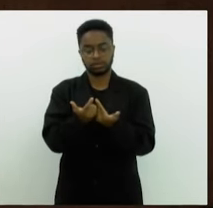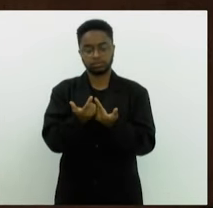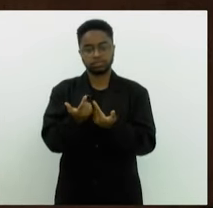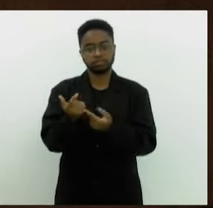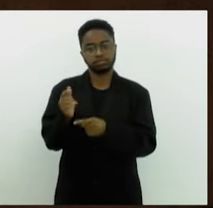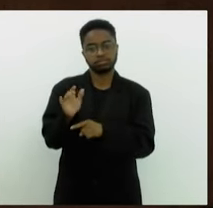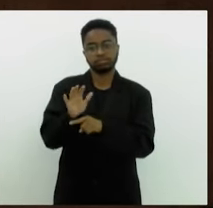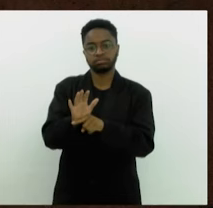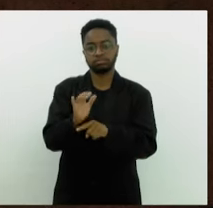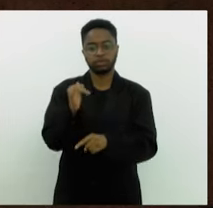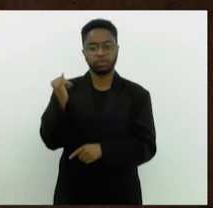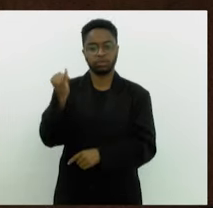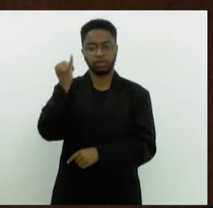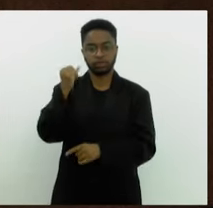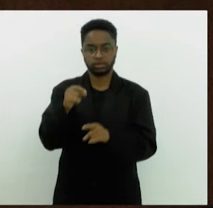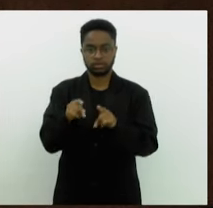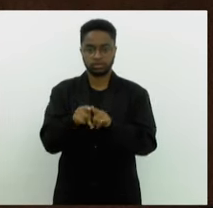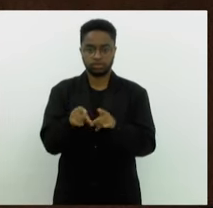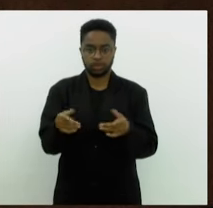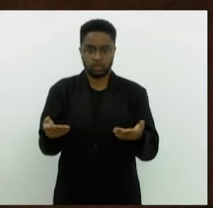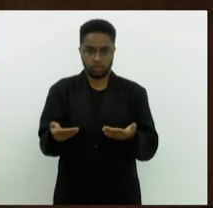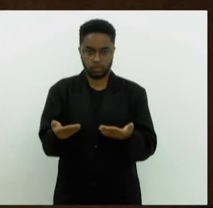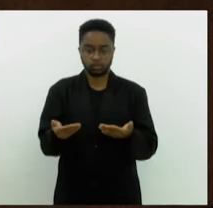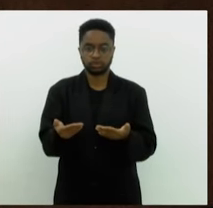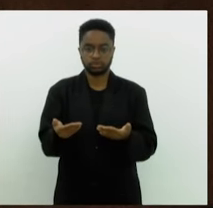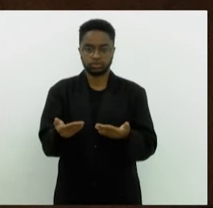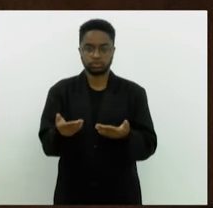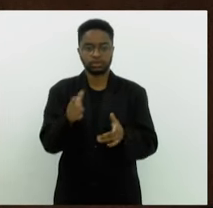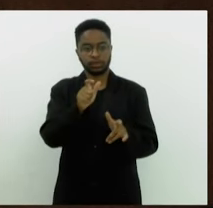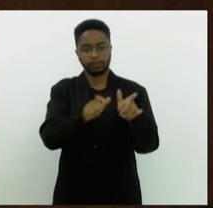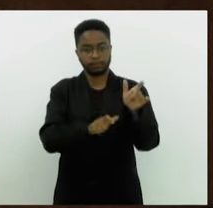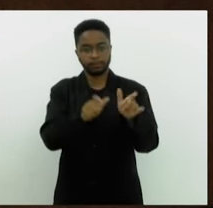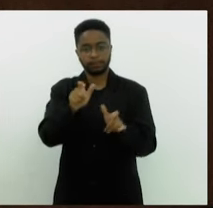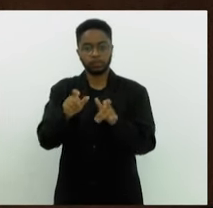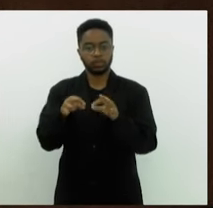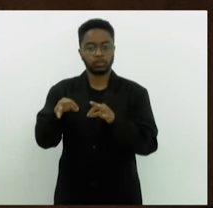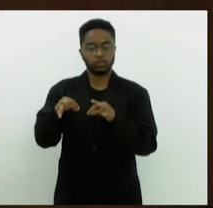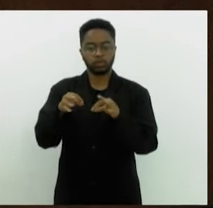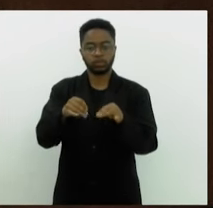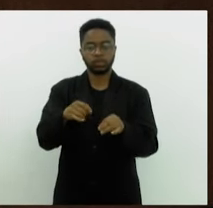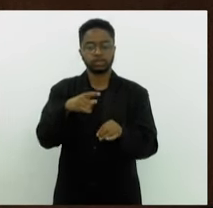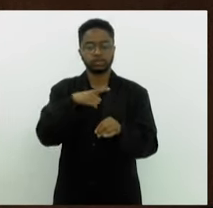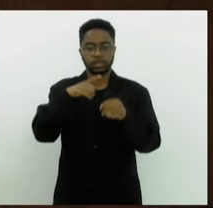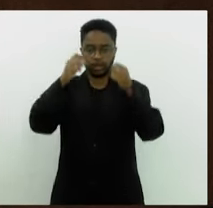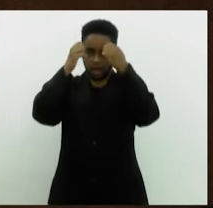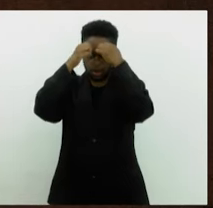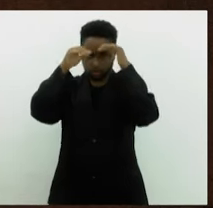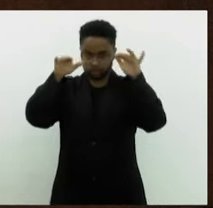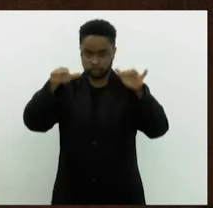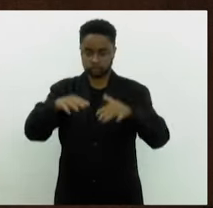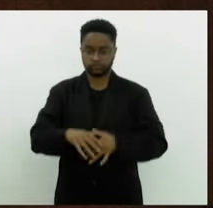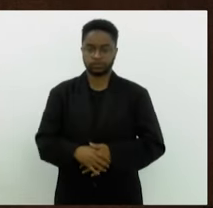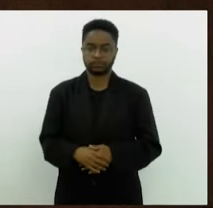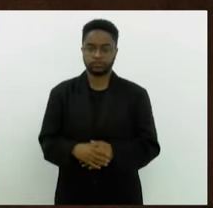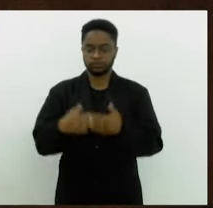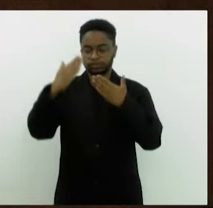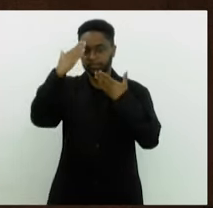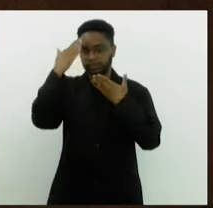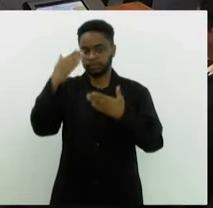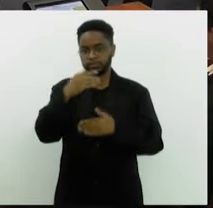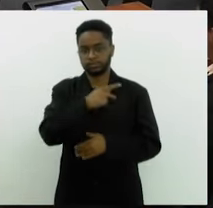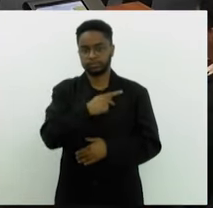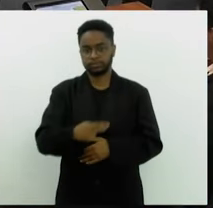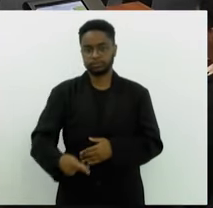contribuição importante hoje aqui para todas as pessoas com transtorno do espectro autista. Obrigada,